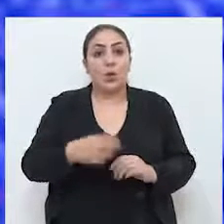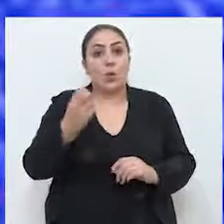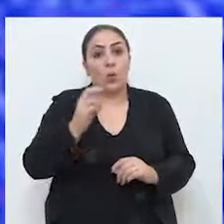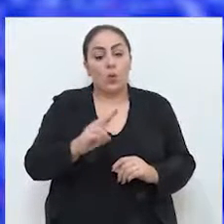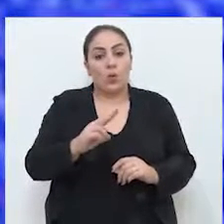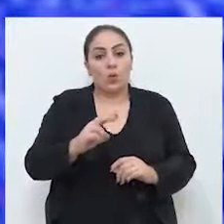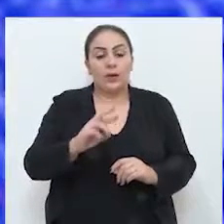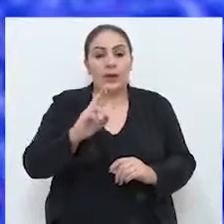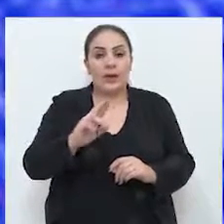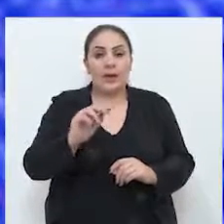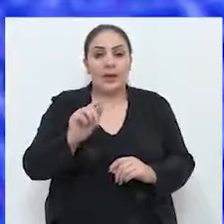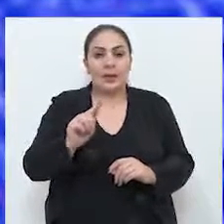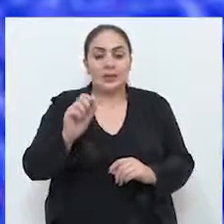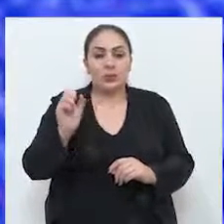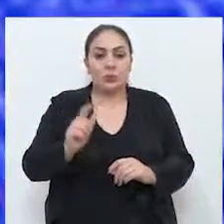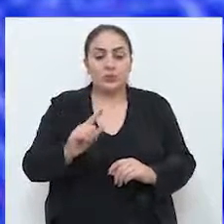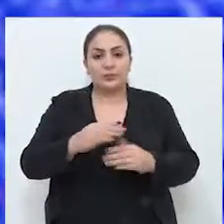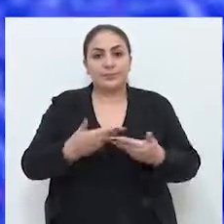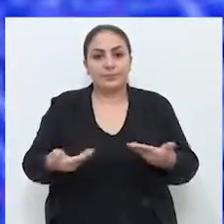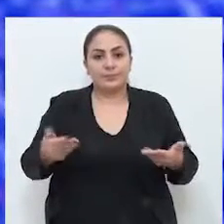mirna@upf.br ou